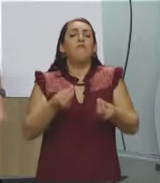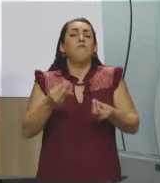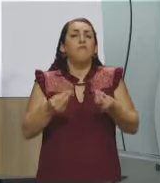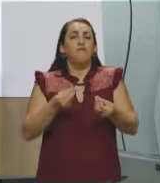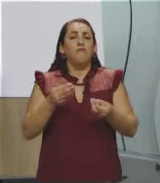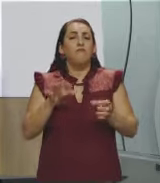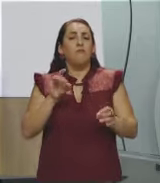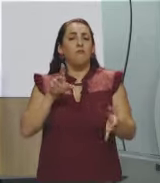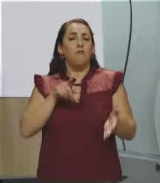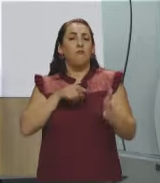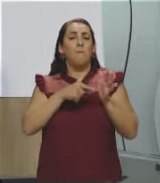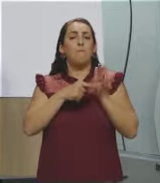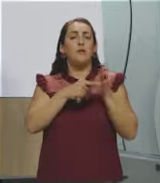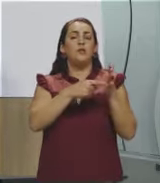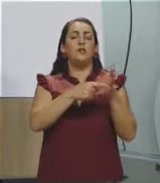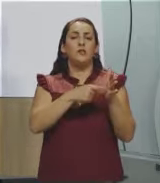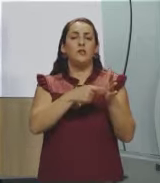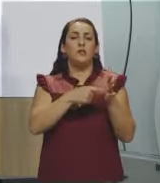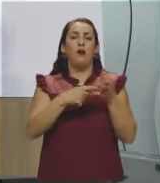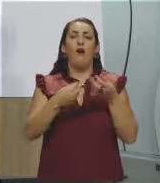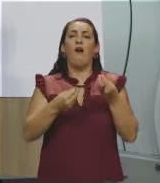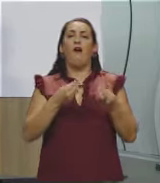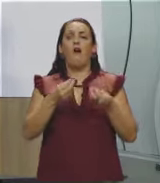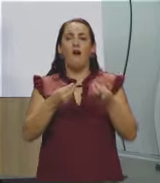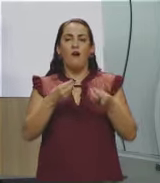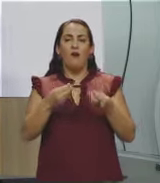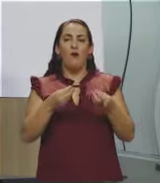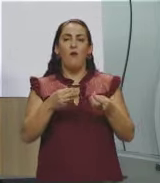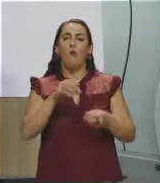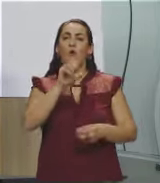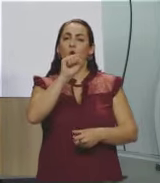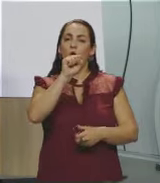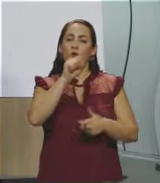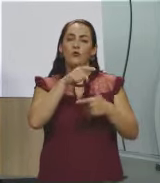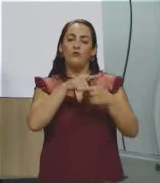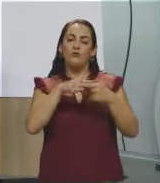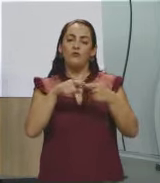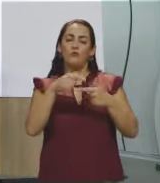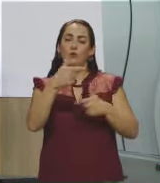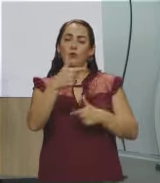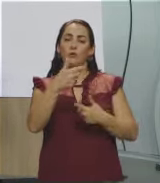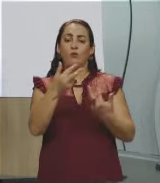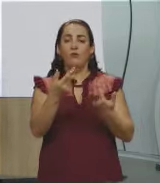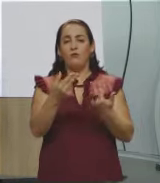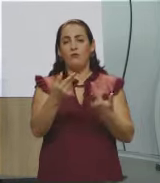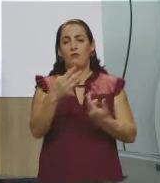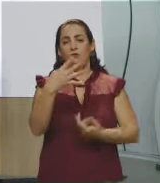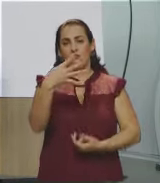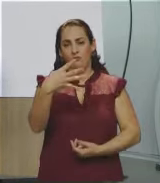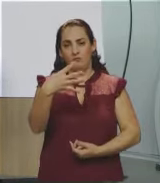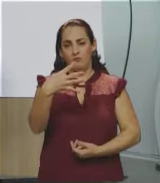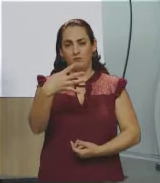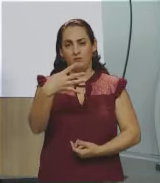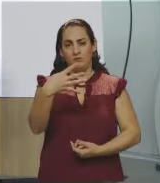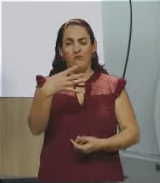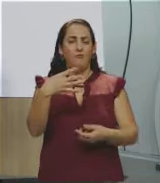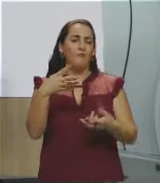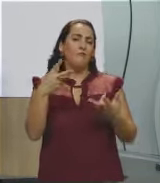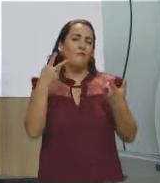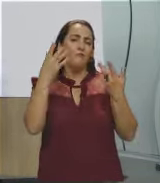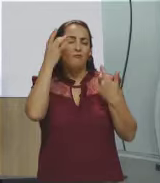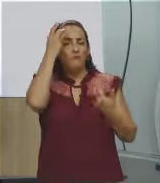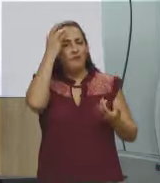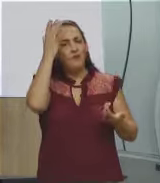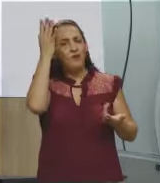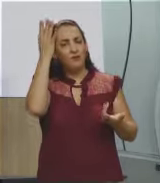direto a expressão da lei de Ohm, né? Então vai ficar 8 dividido por 2, que dá 4 ohms. Muito tranquilo, né? Aqui